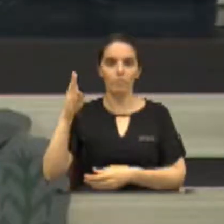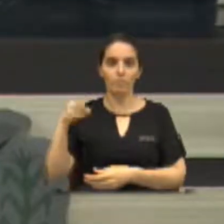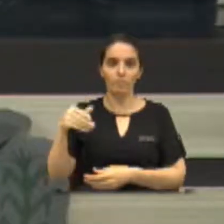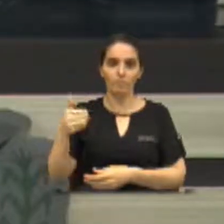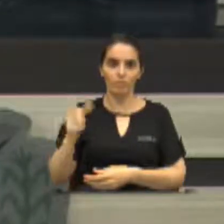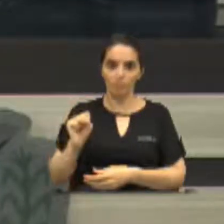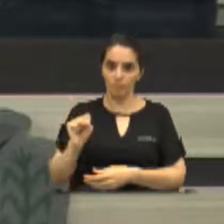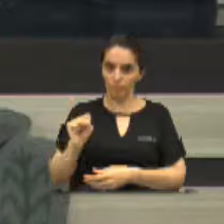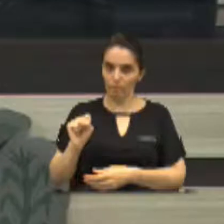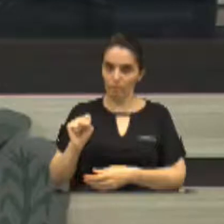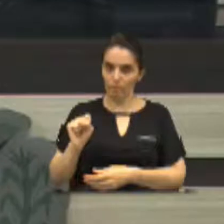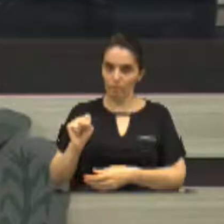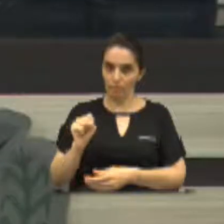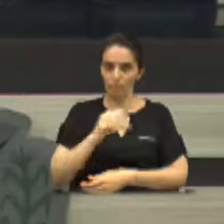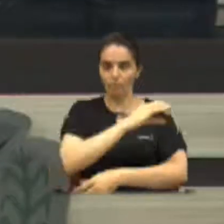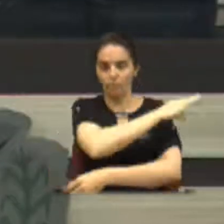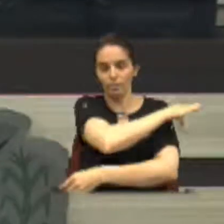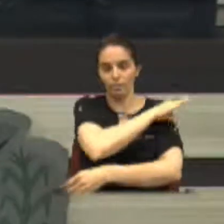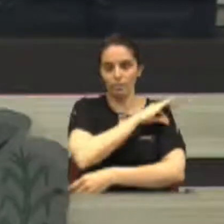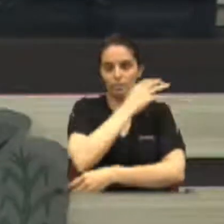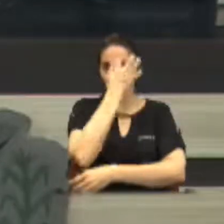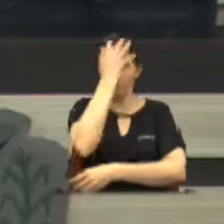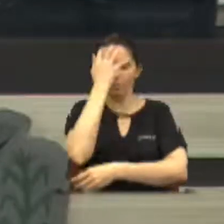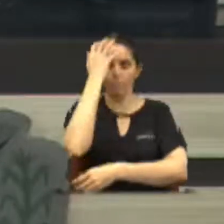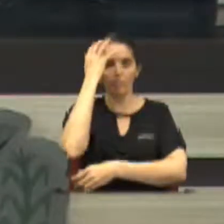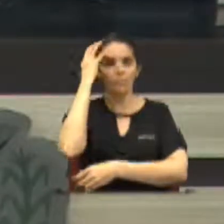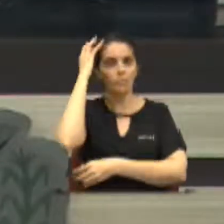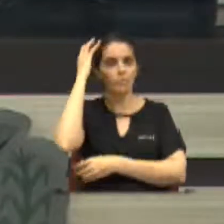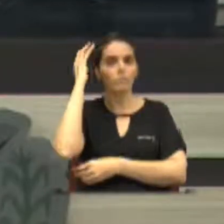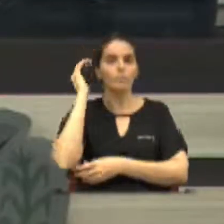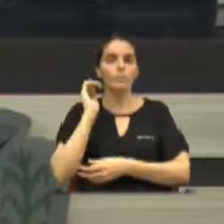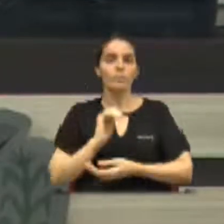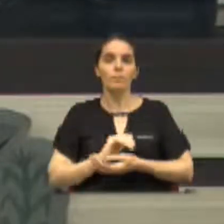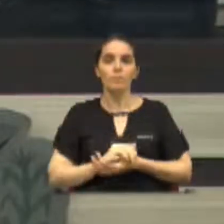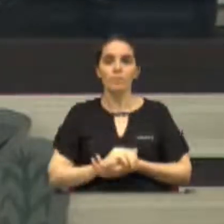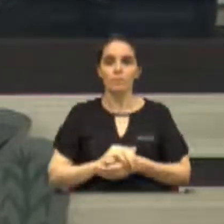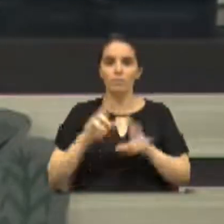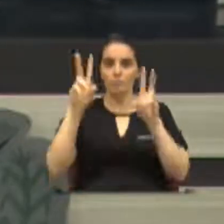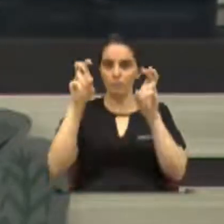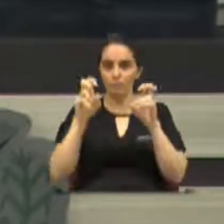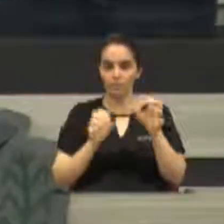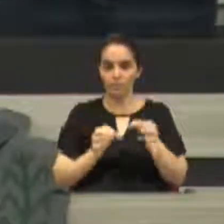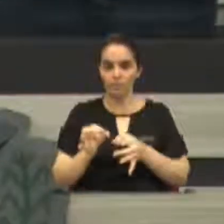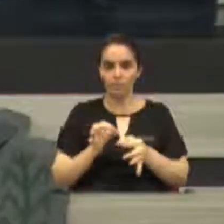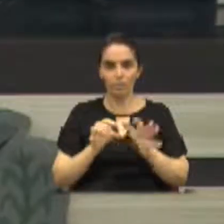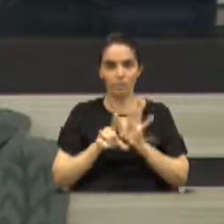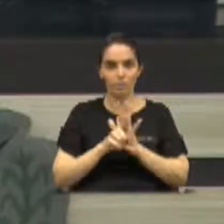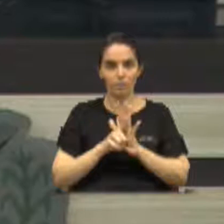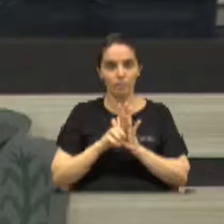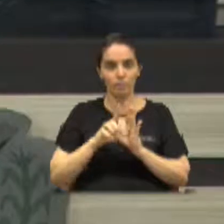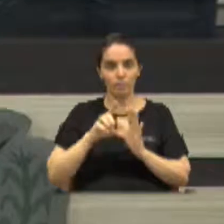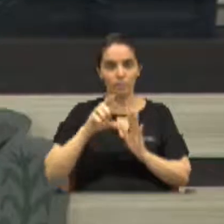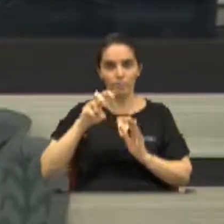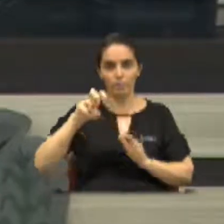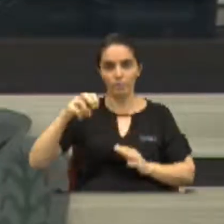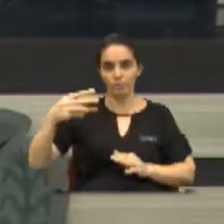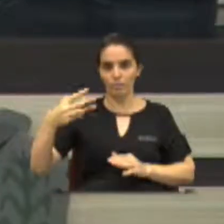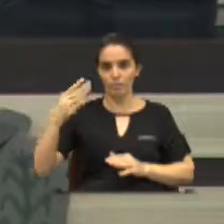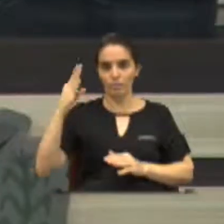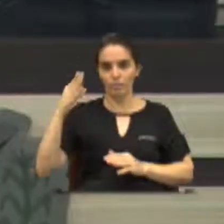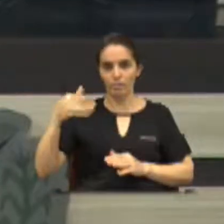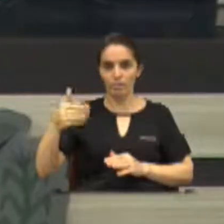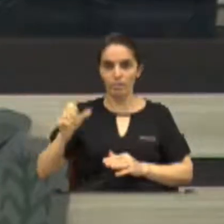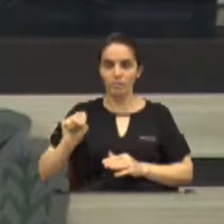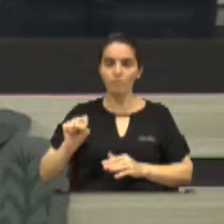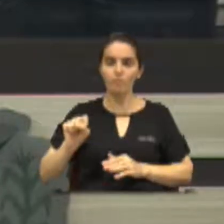995/2018. Interessado, prefeito municipal, senhor Mário Celso Botion. Assunto, projeto de lei número